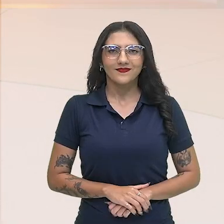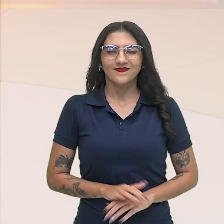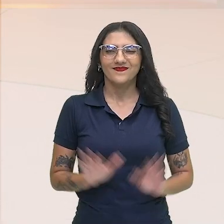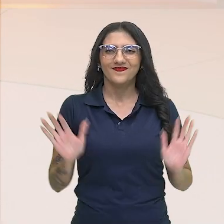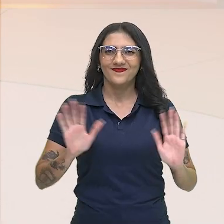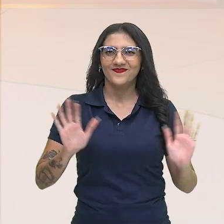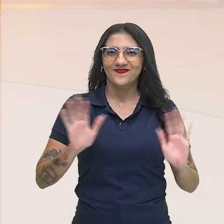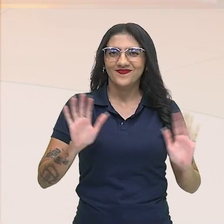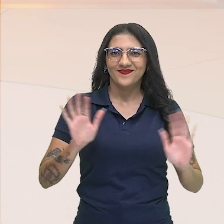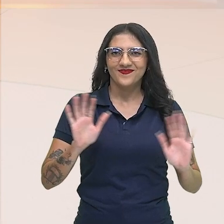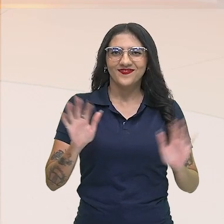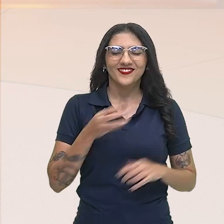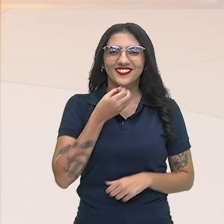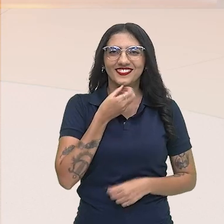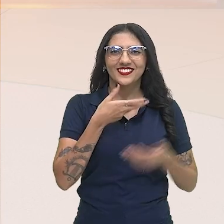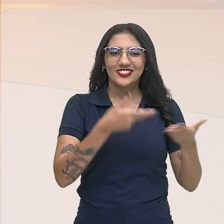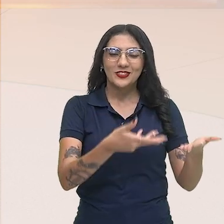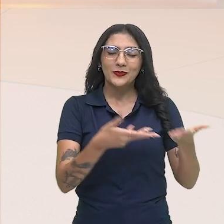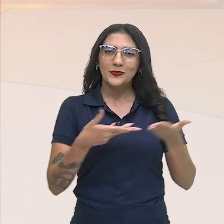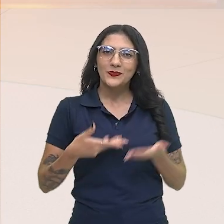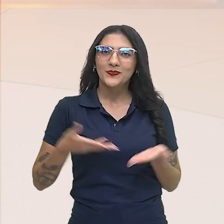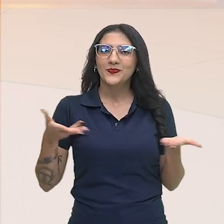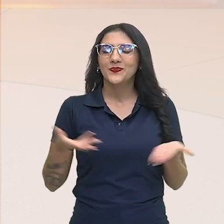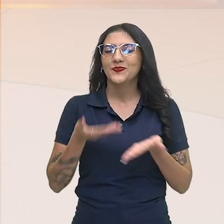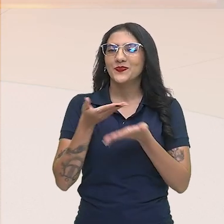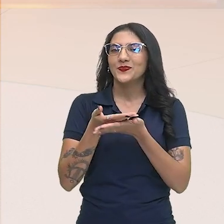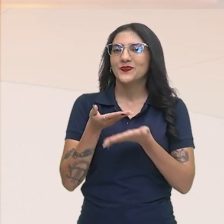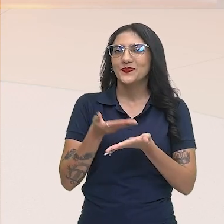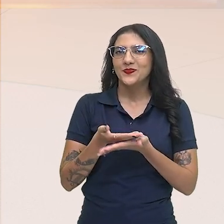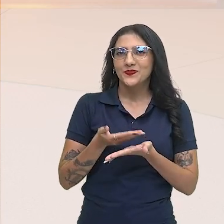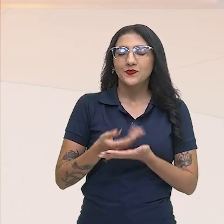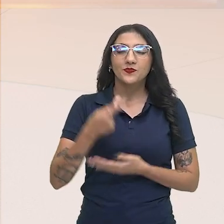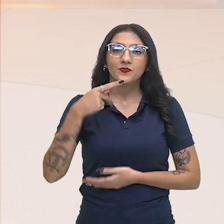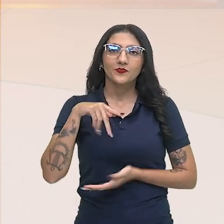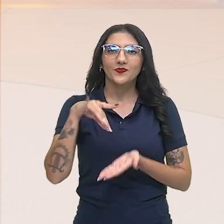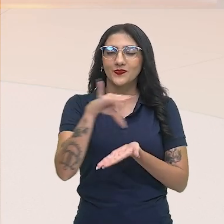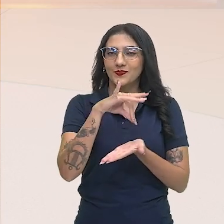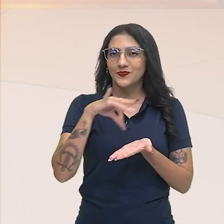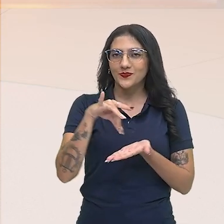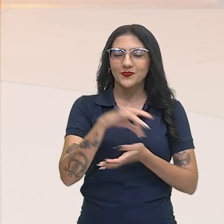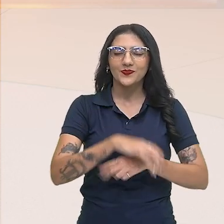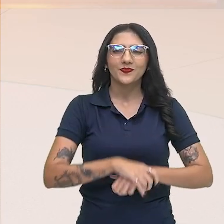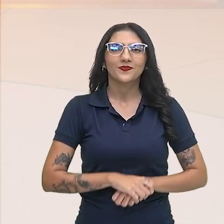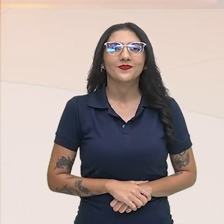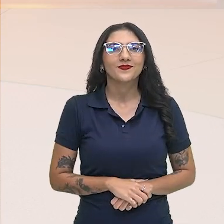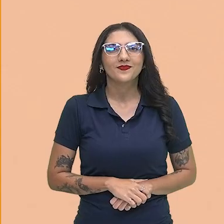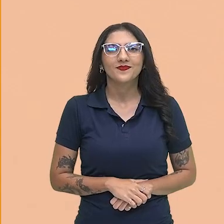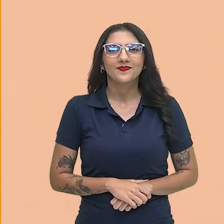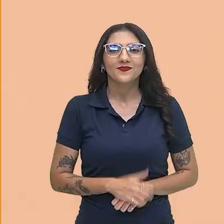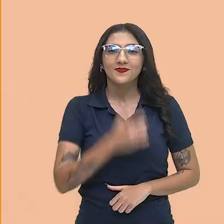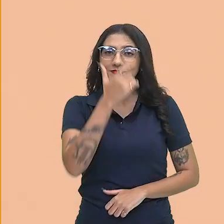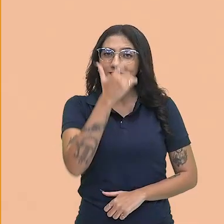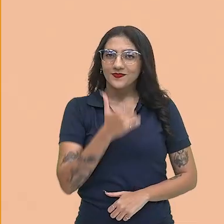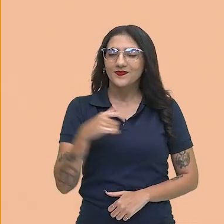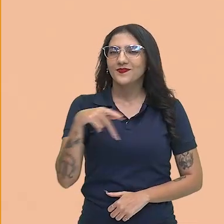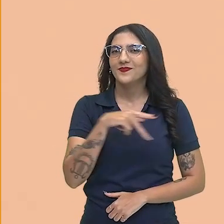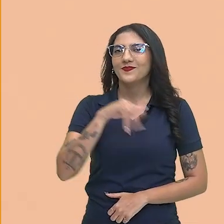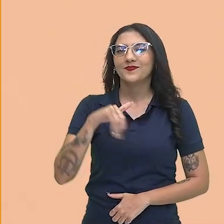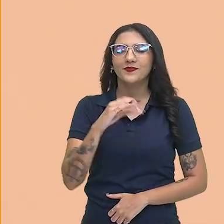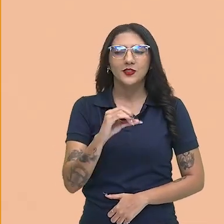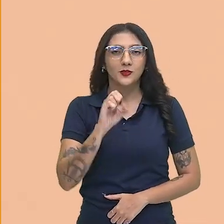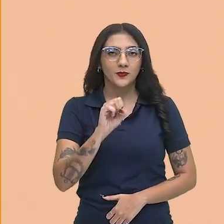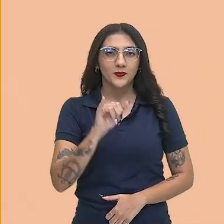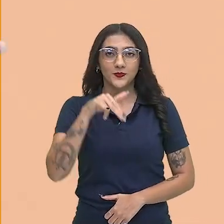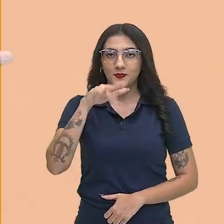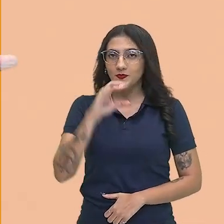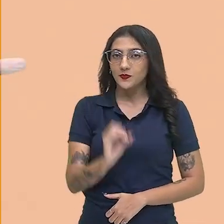Olá, sejam todos e todas muito bem-vindos e bem-vindas ao Centro de Mídia e Educação do Amazonas. Eu sou o professor Josino